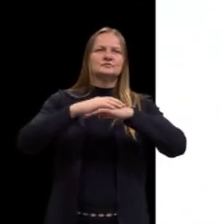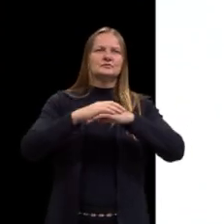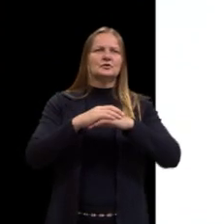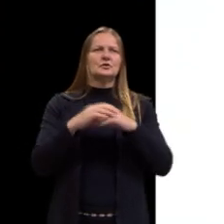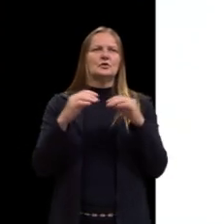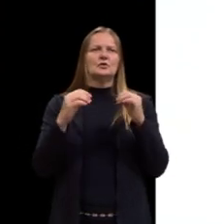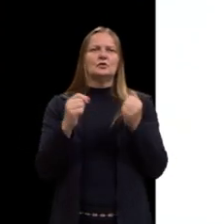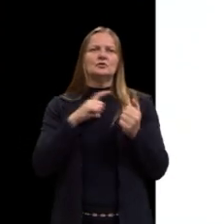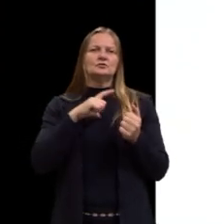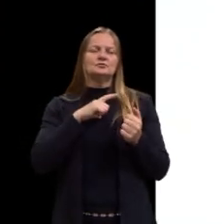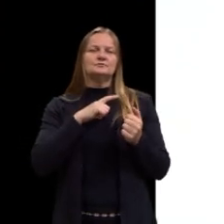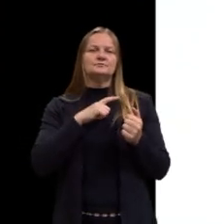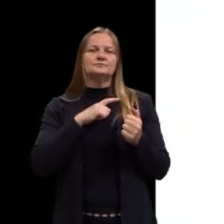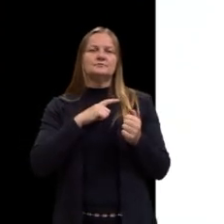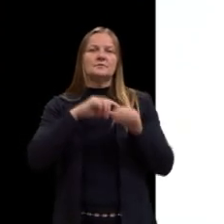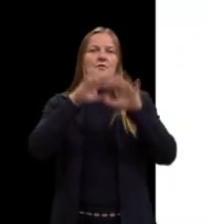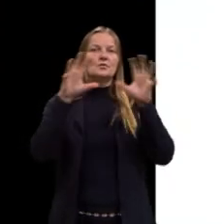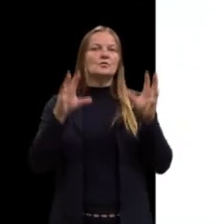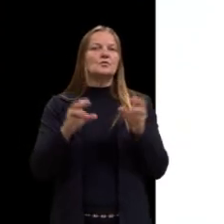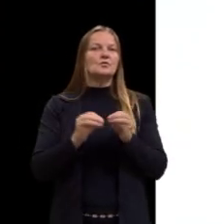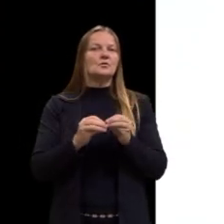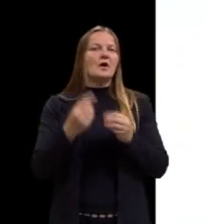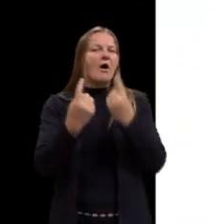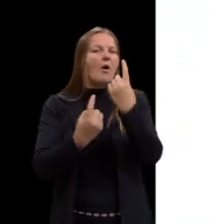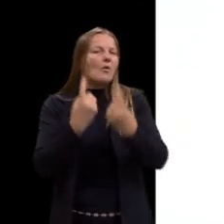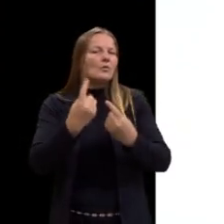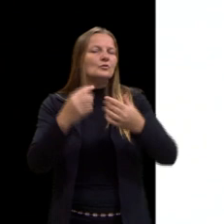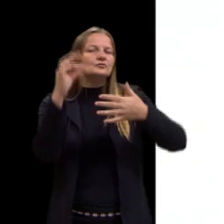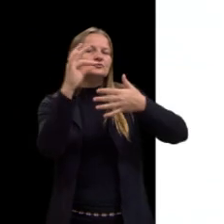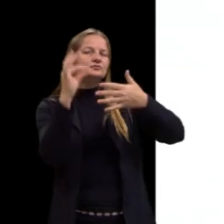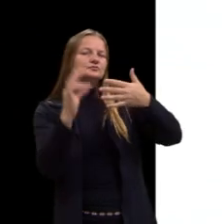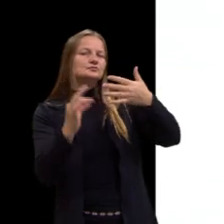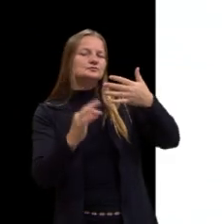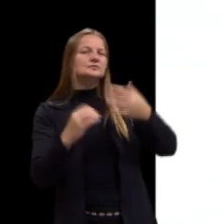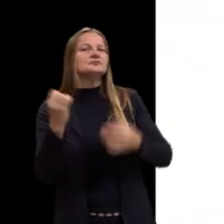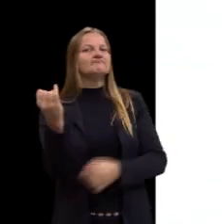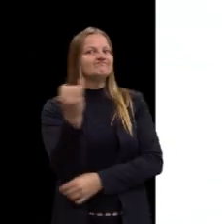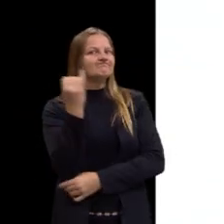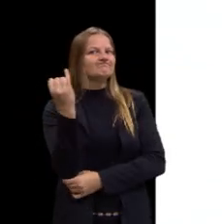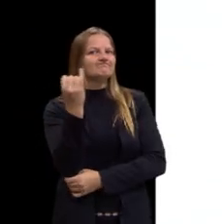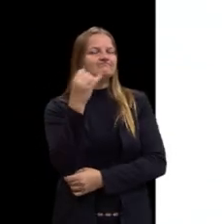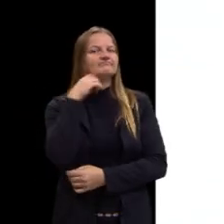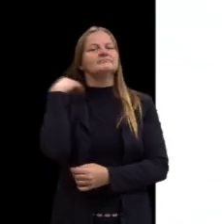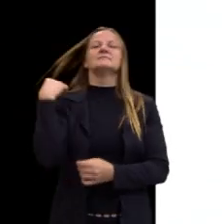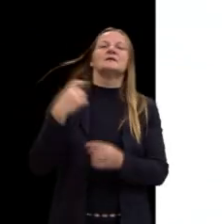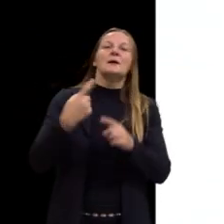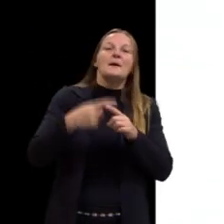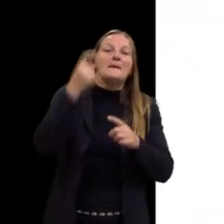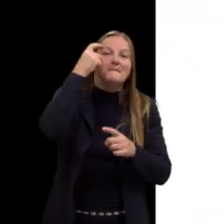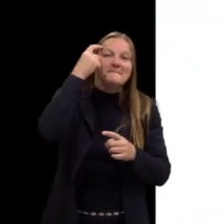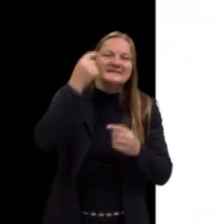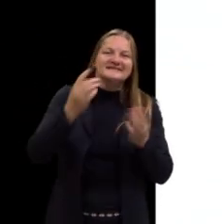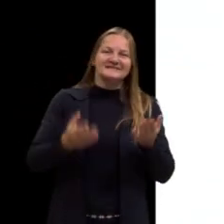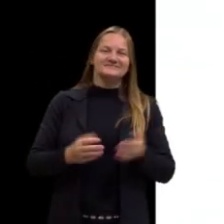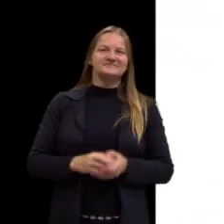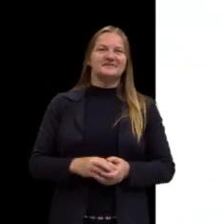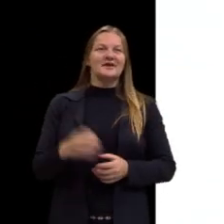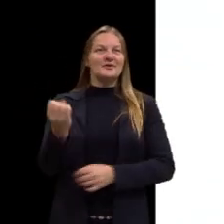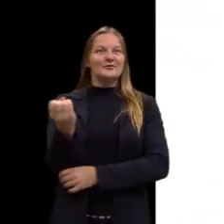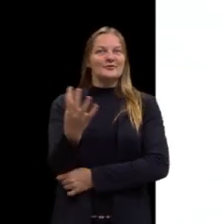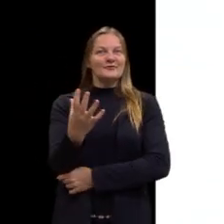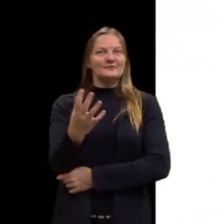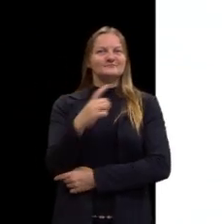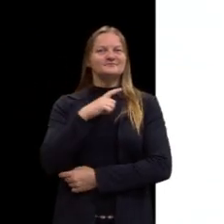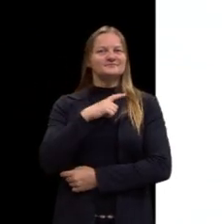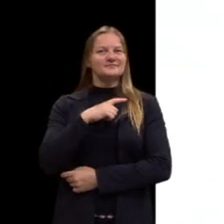conclusão diante de em alguns itens essenciais e para a gente pensar nisso novamente